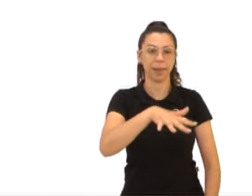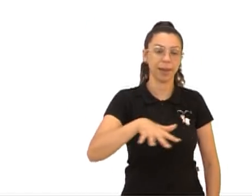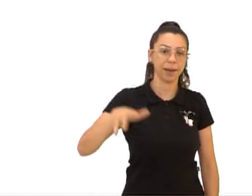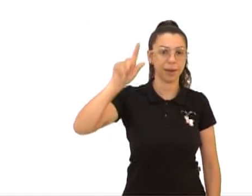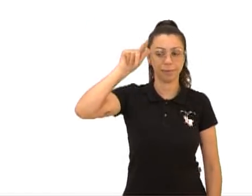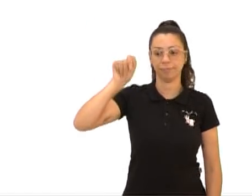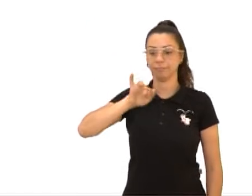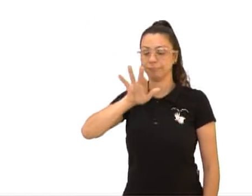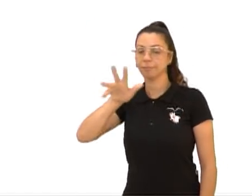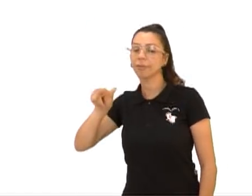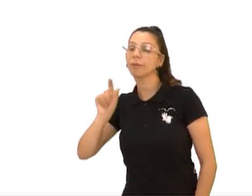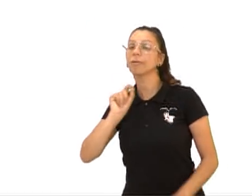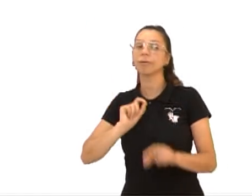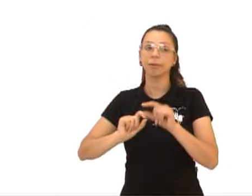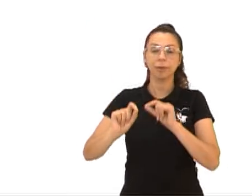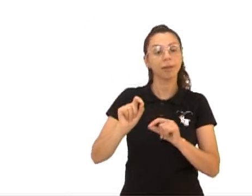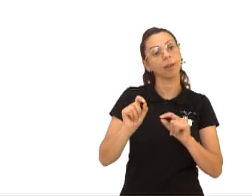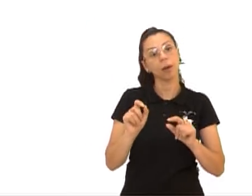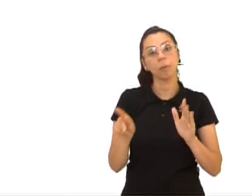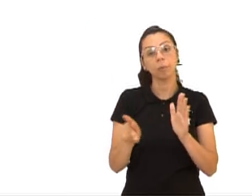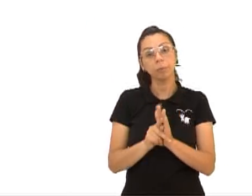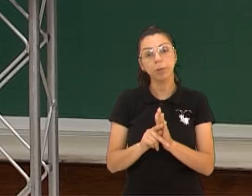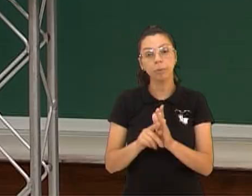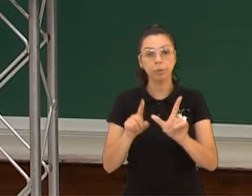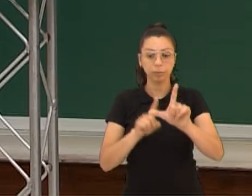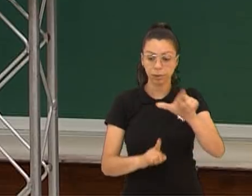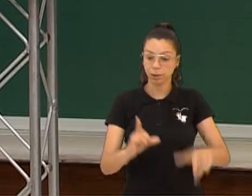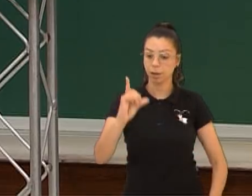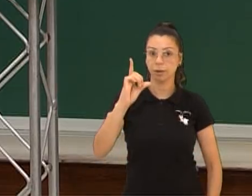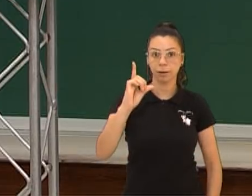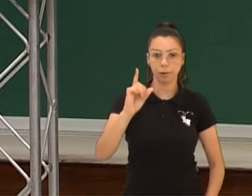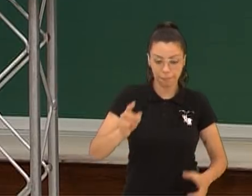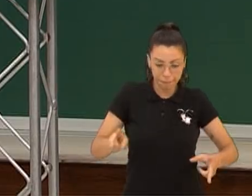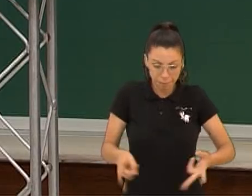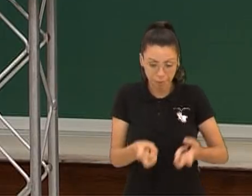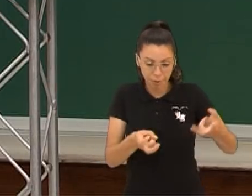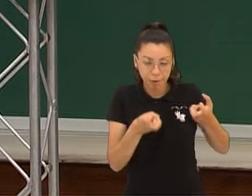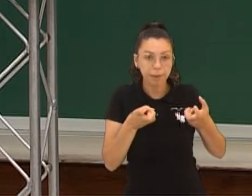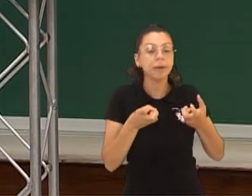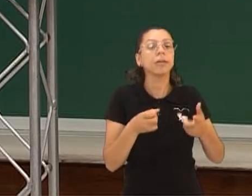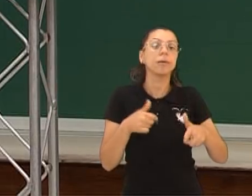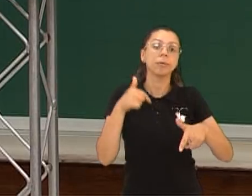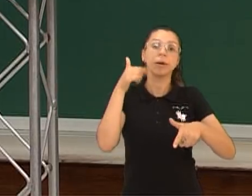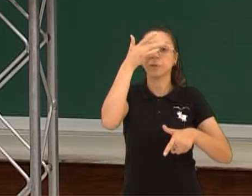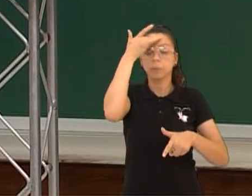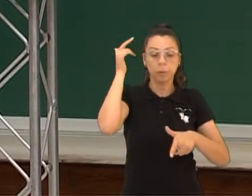da África é o extrativismo, onde são empregadas, né,